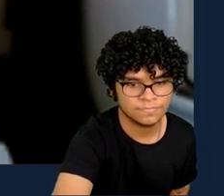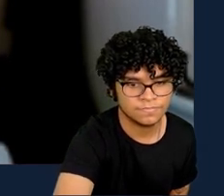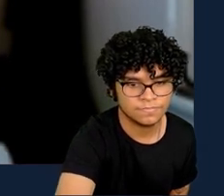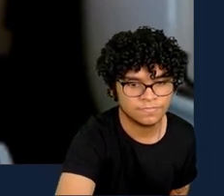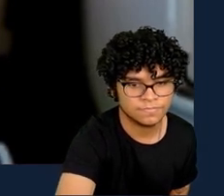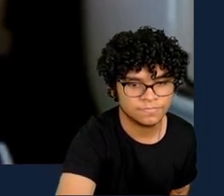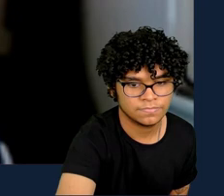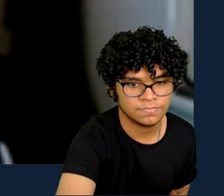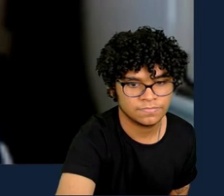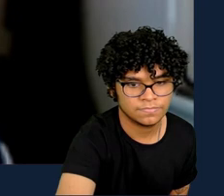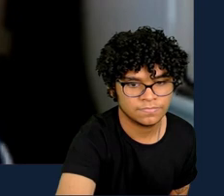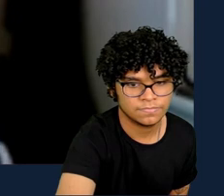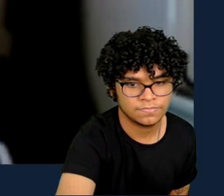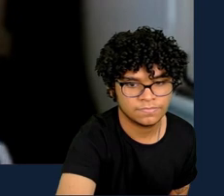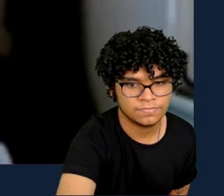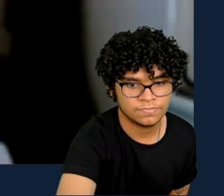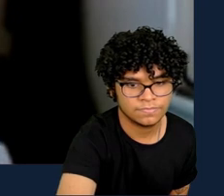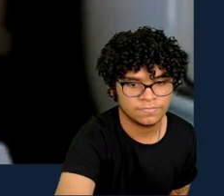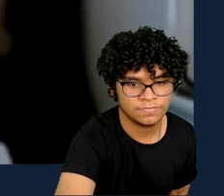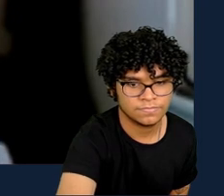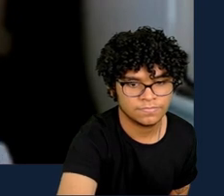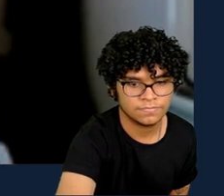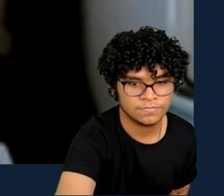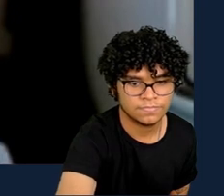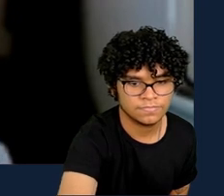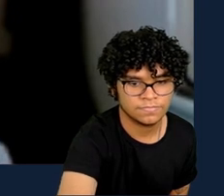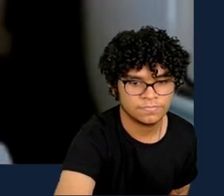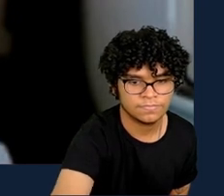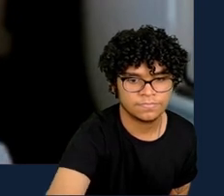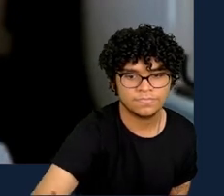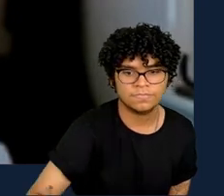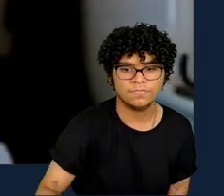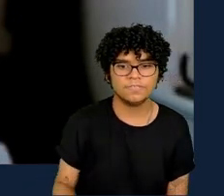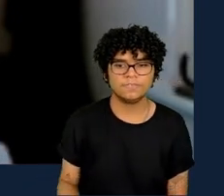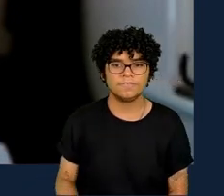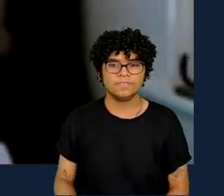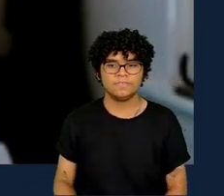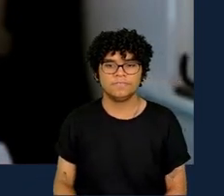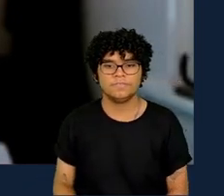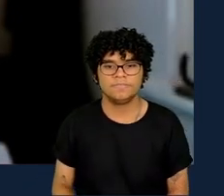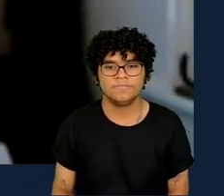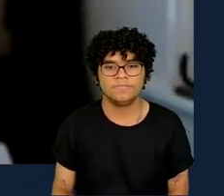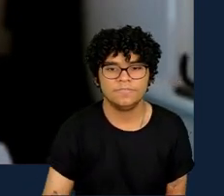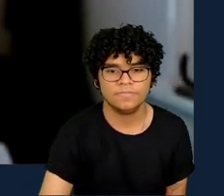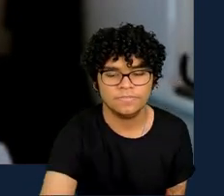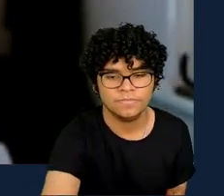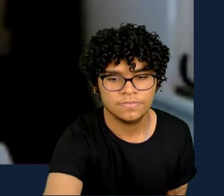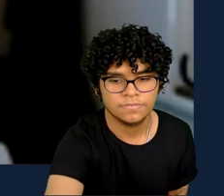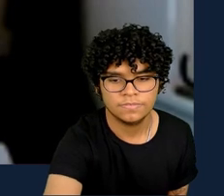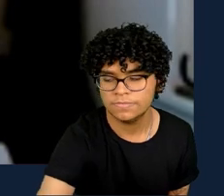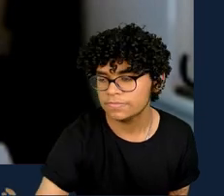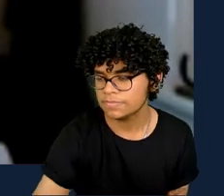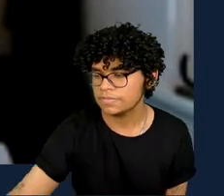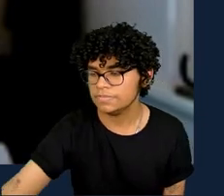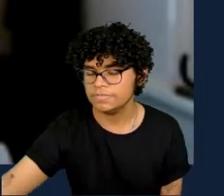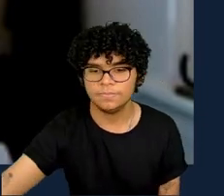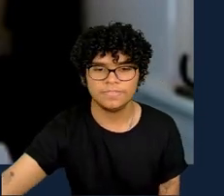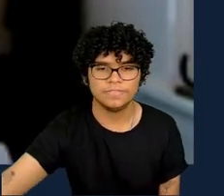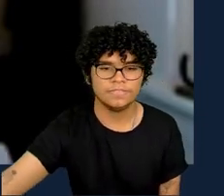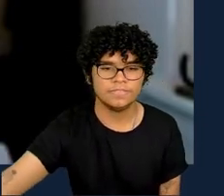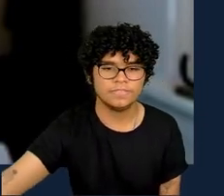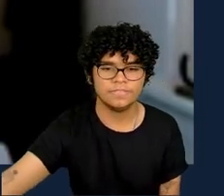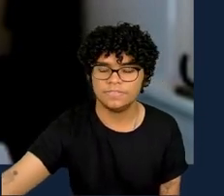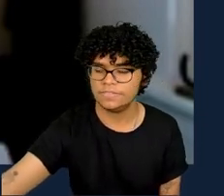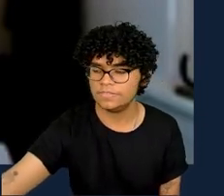um pé firme nesse ambiente escorregadio. Eu trabalho numa revista chamada GRIST, que cobre